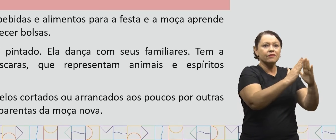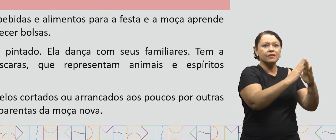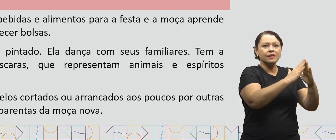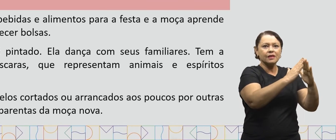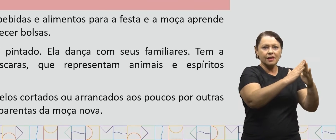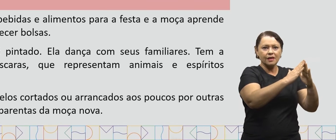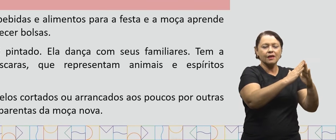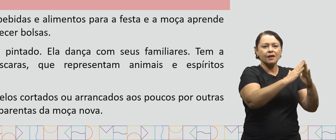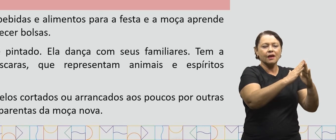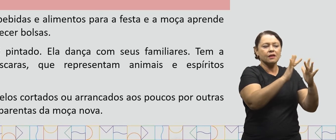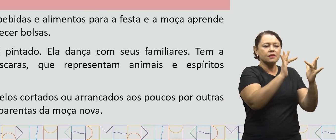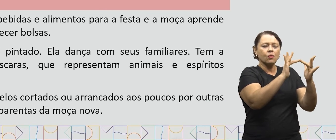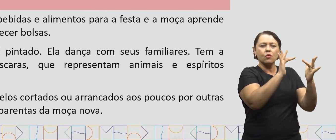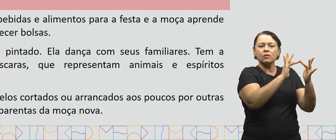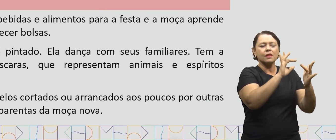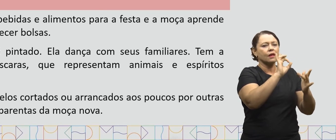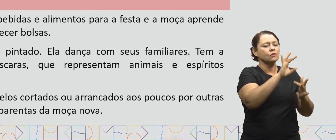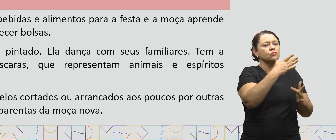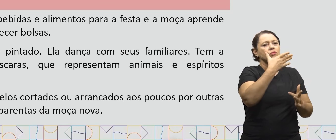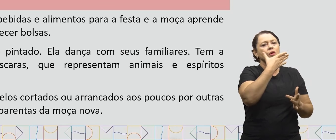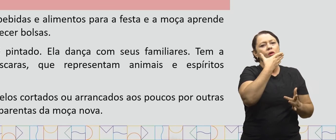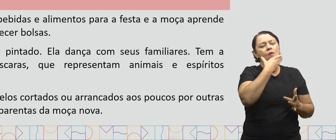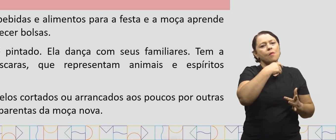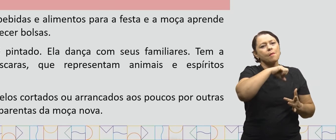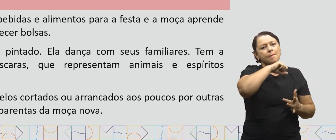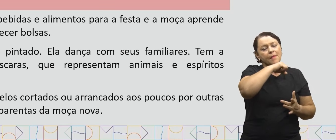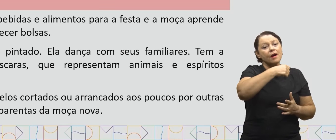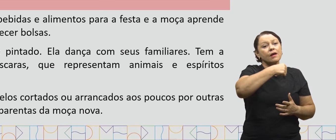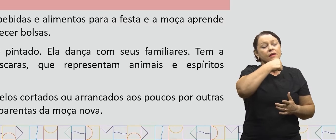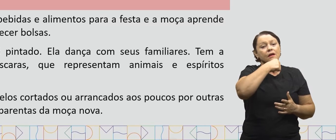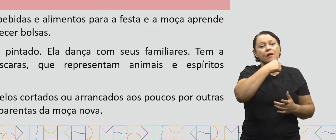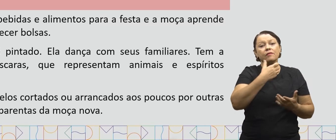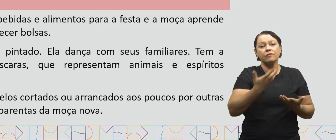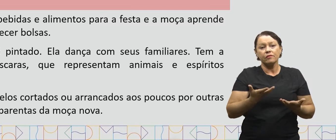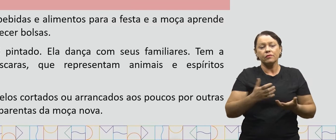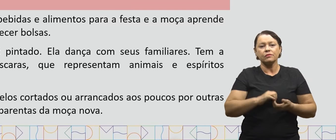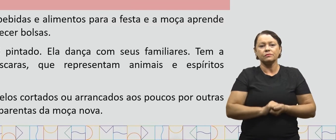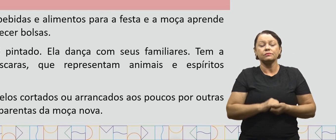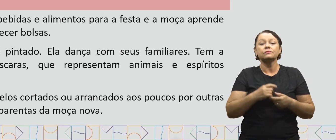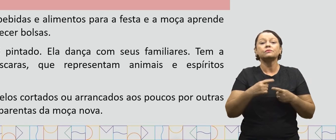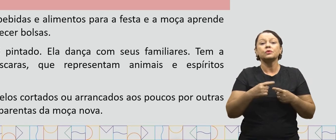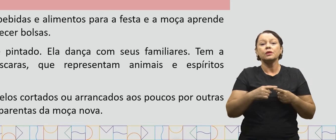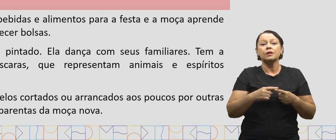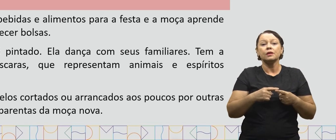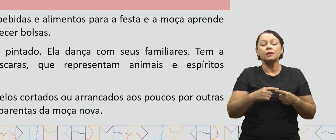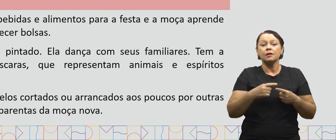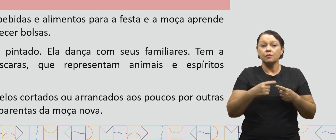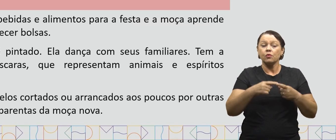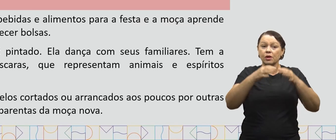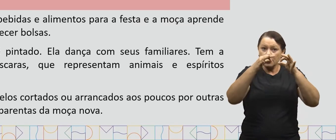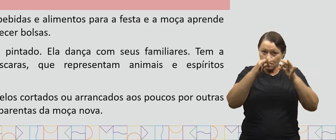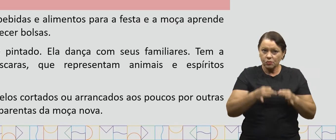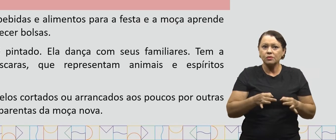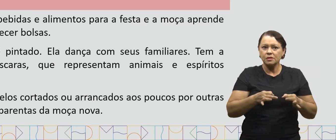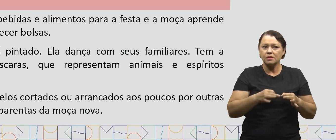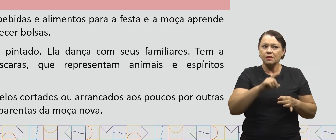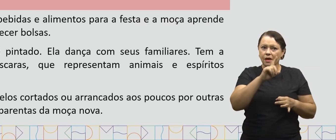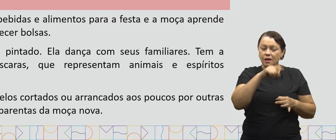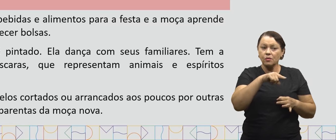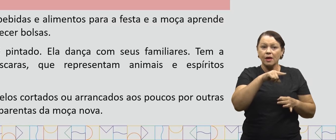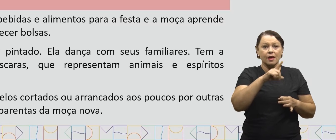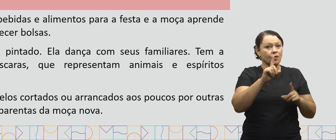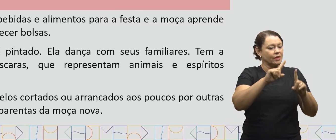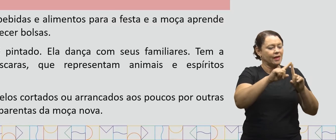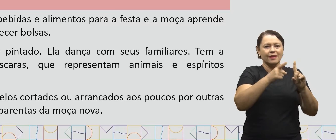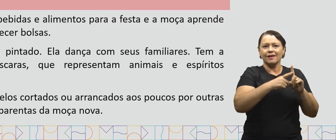em casa, em contato apenas com seu pai e avô. Por que ela não indica um dos acontecimentos? Porque o correto é quando a